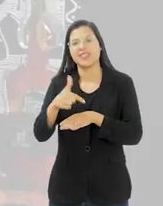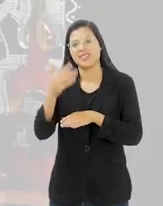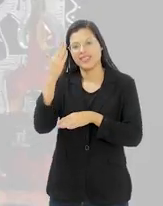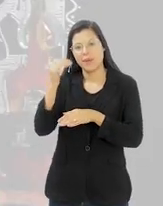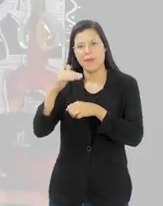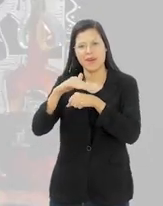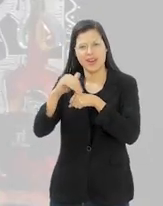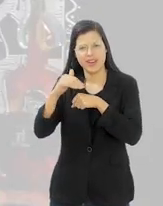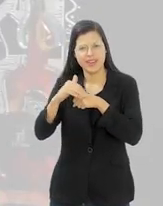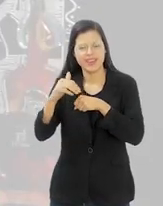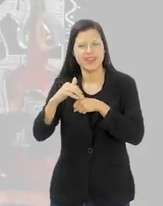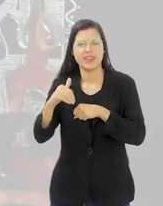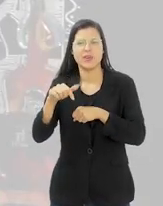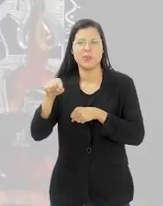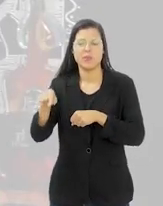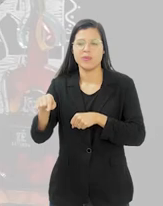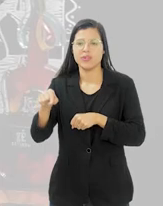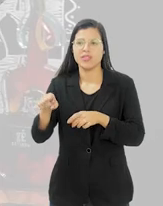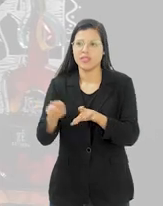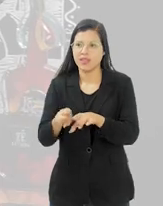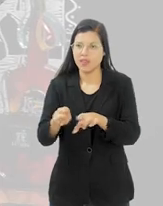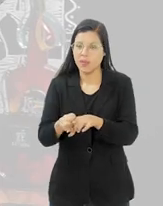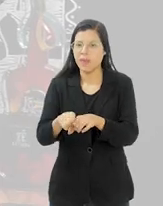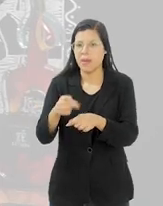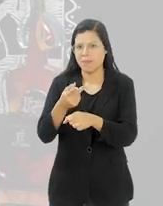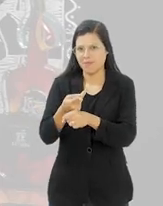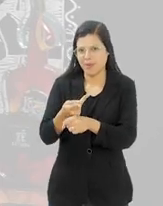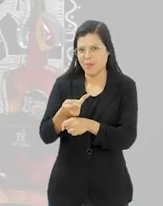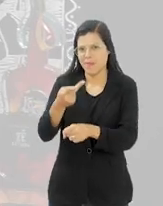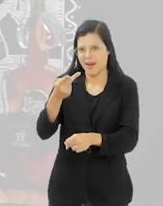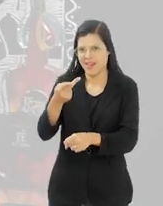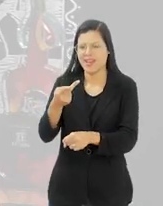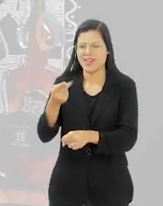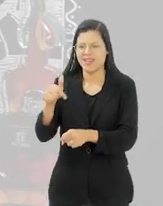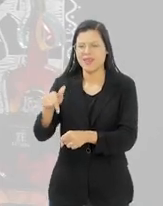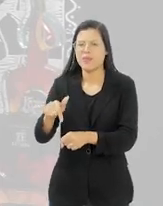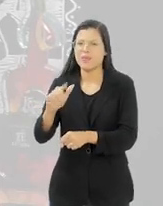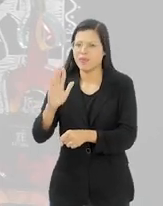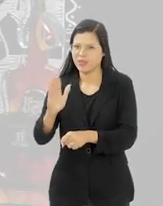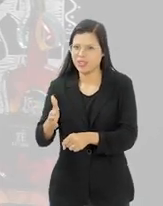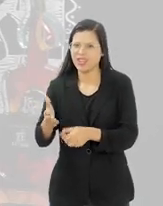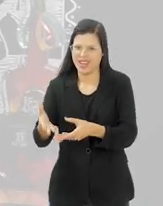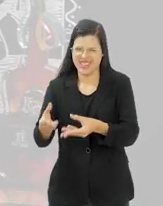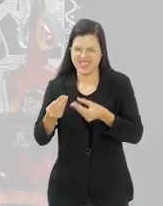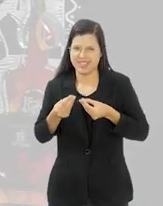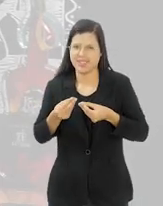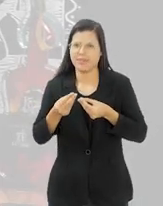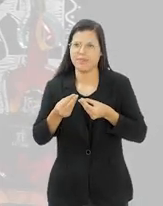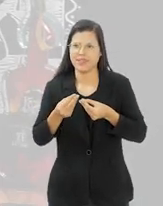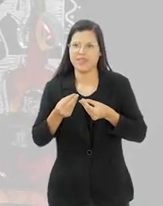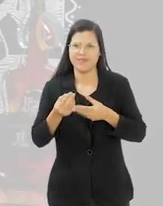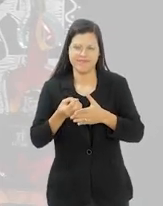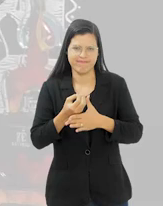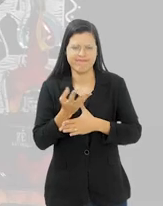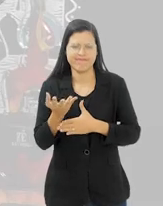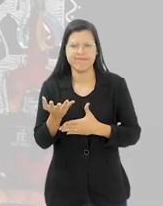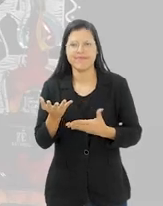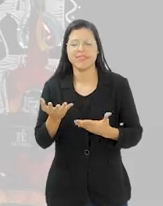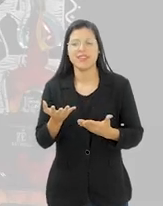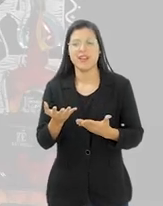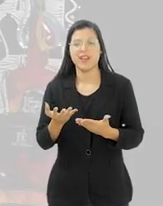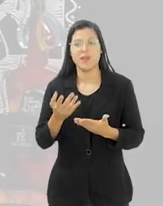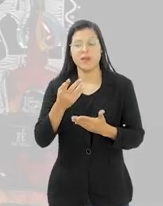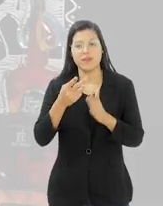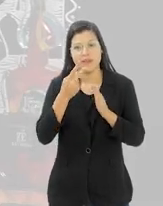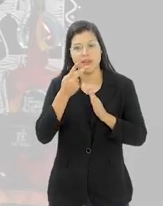grande, não só por você, mas também pelo troféu Plumas e Paetês, né? Que já fui agraciado algumas vezes. E a gente